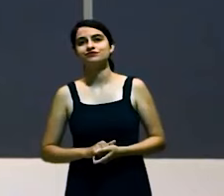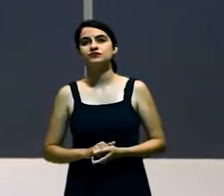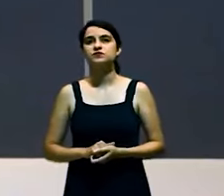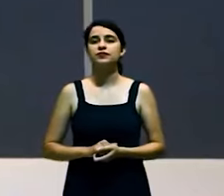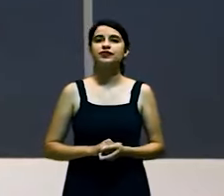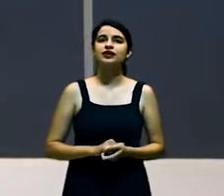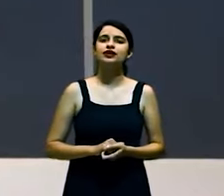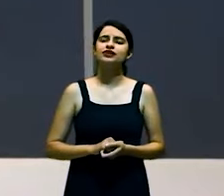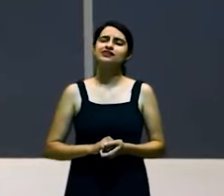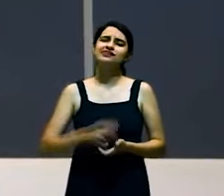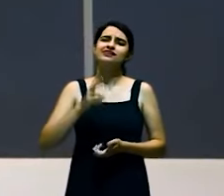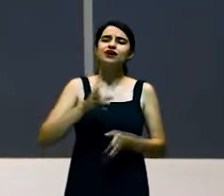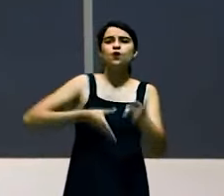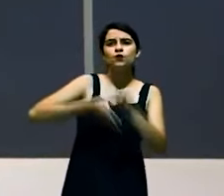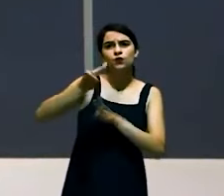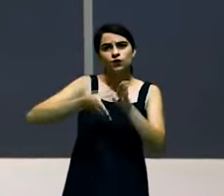tudo com oração.